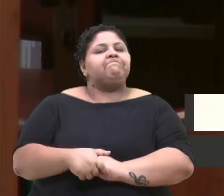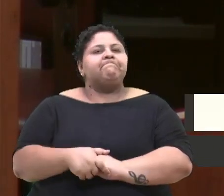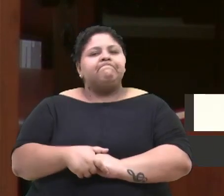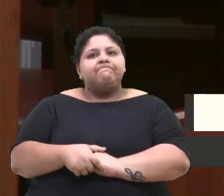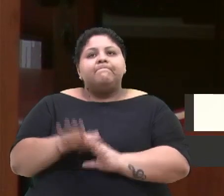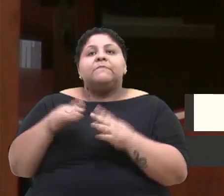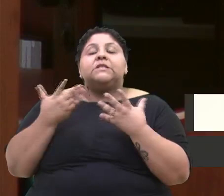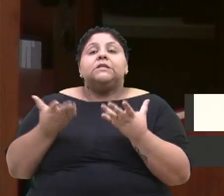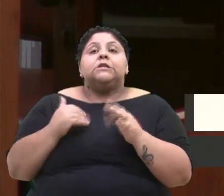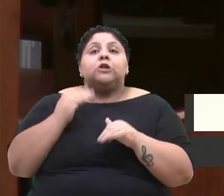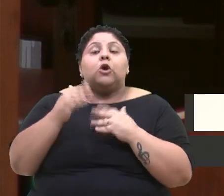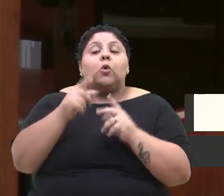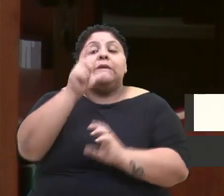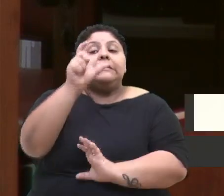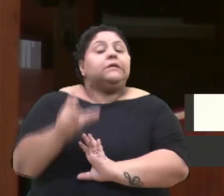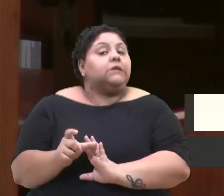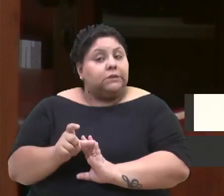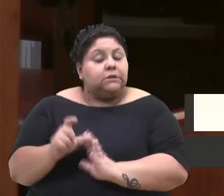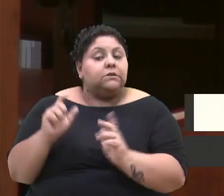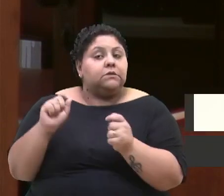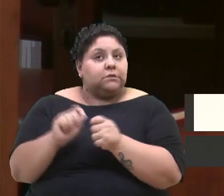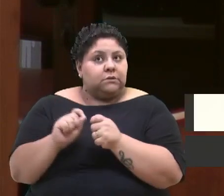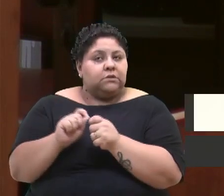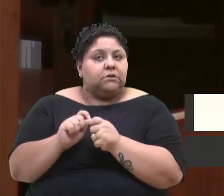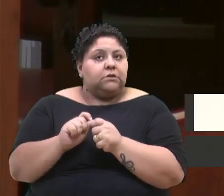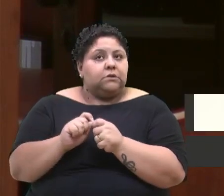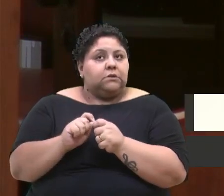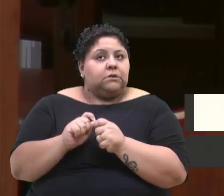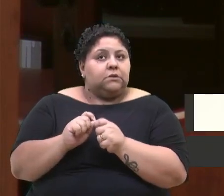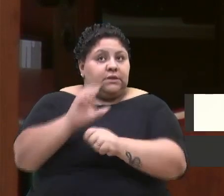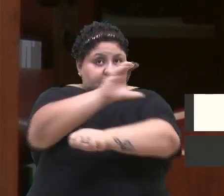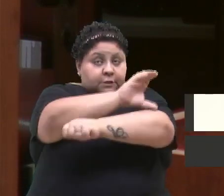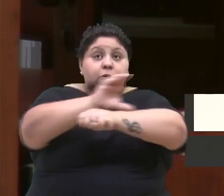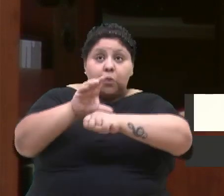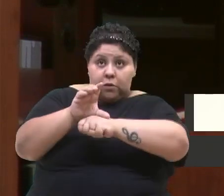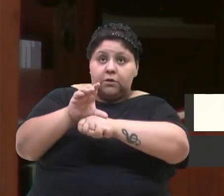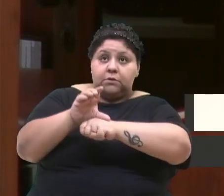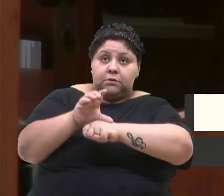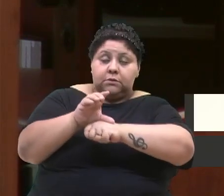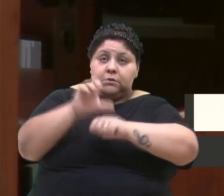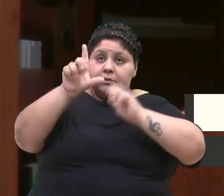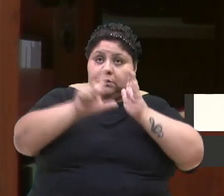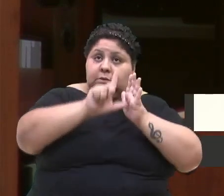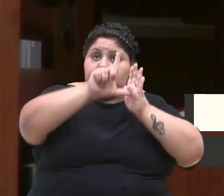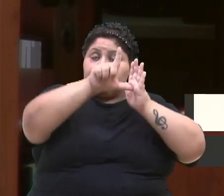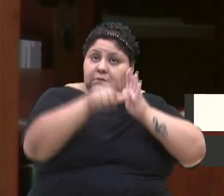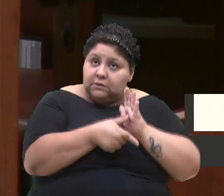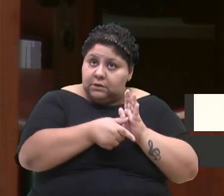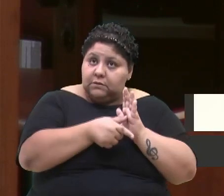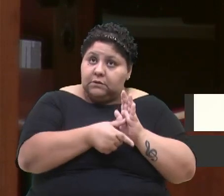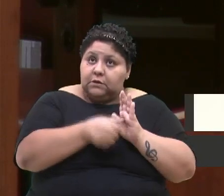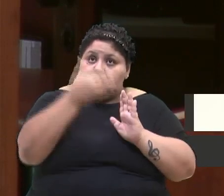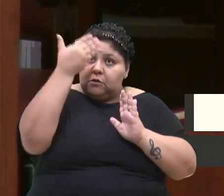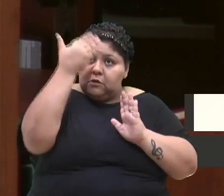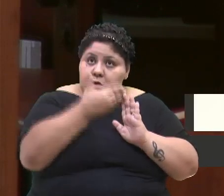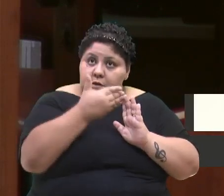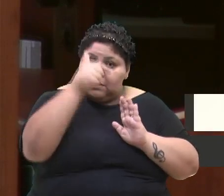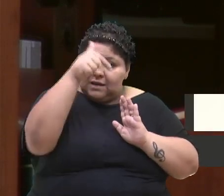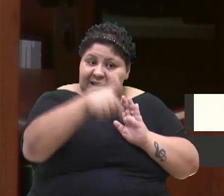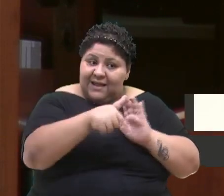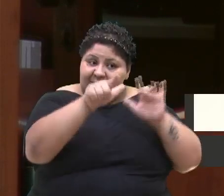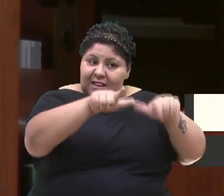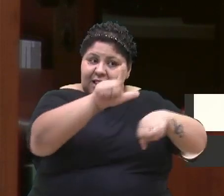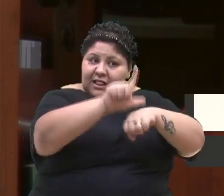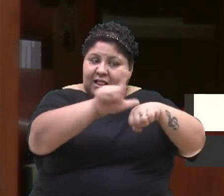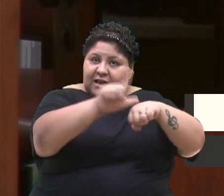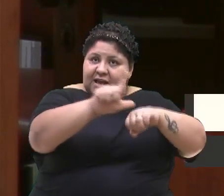Então, quando as pessoas fizerem esta capacitação, após comprovarem que aquele estabelecimento, né, tem